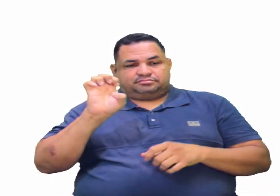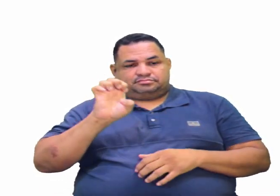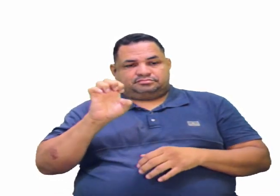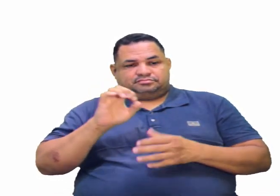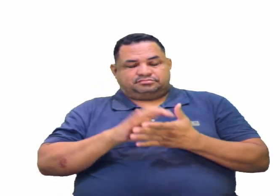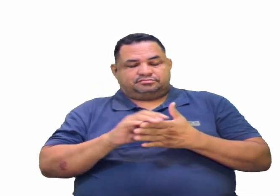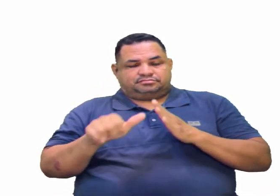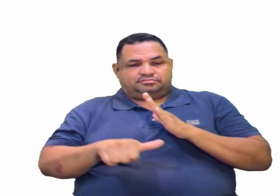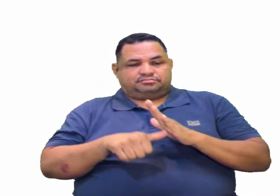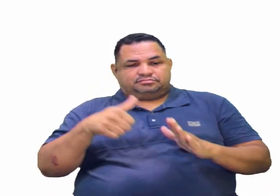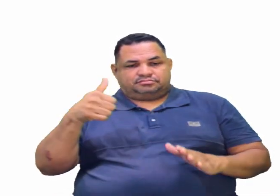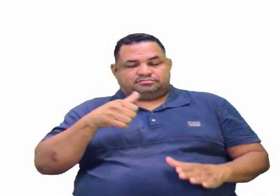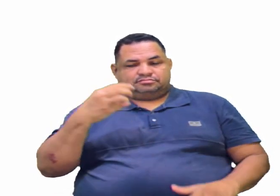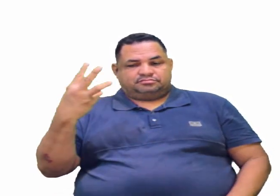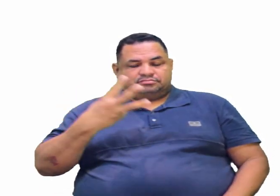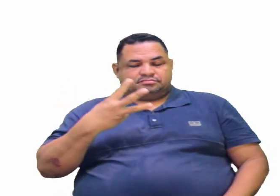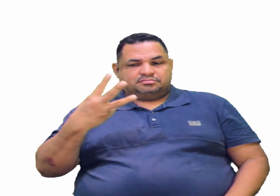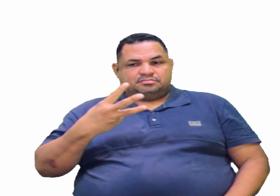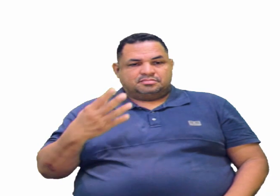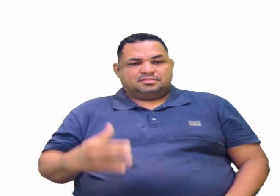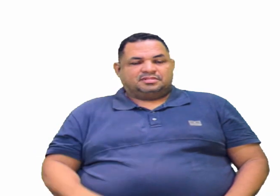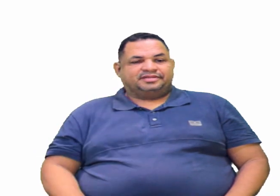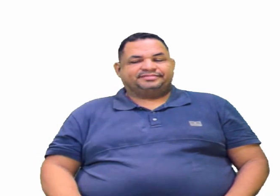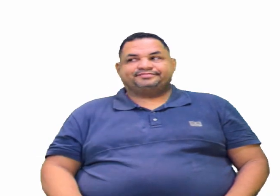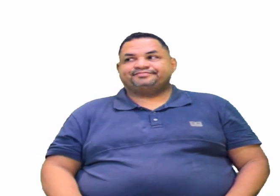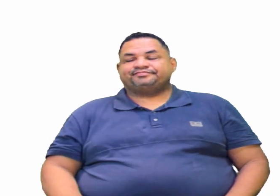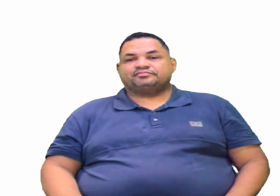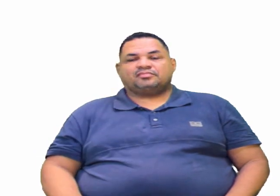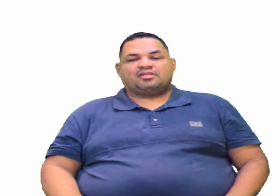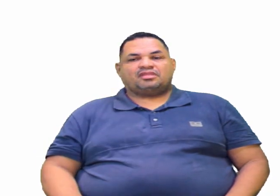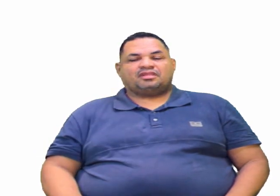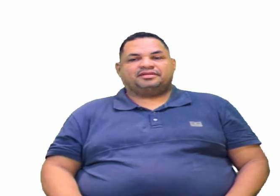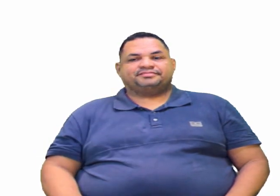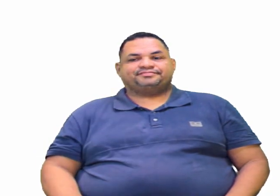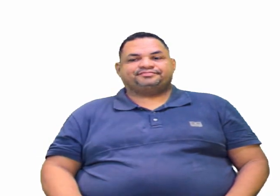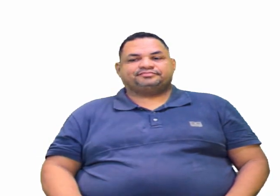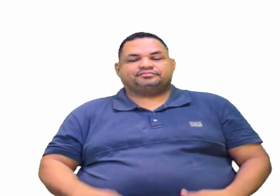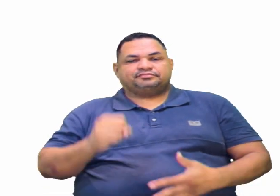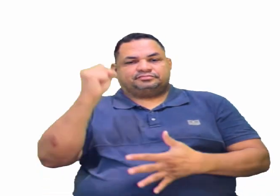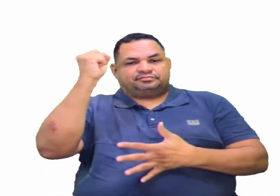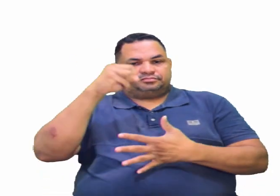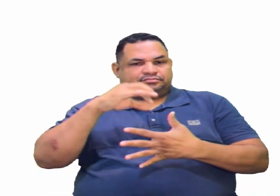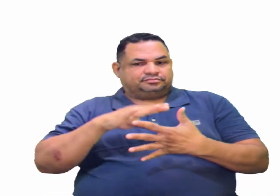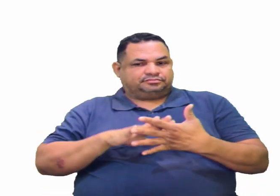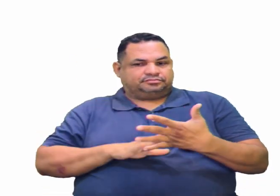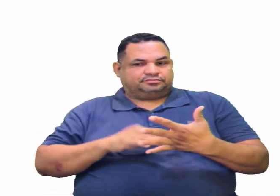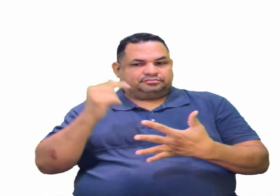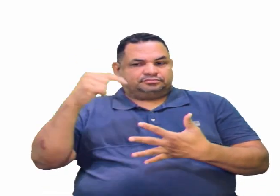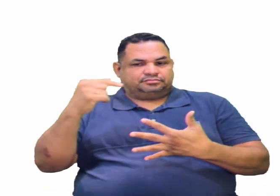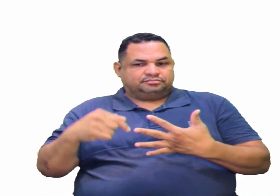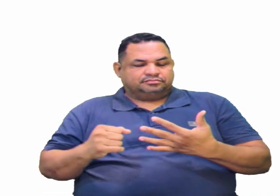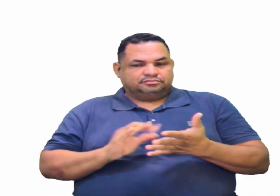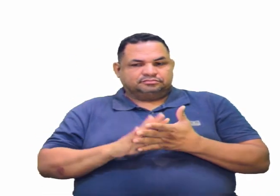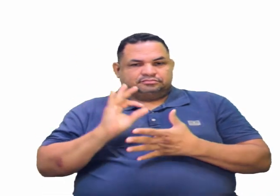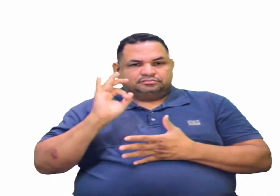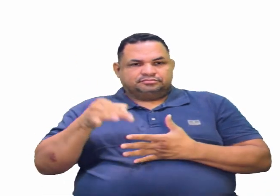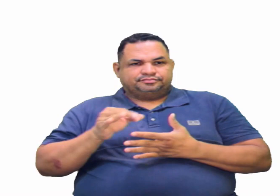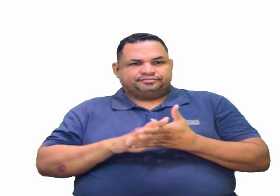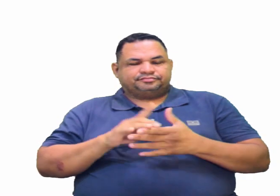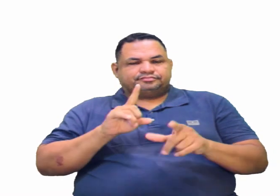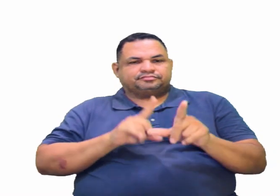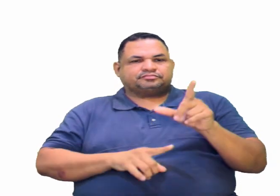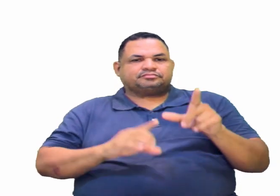diz primária e terciária, e aí está errada também. Então, nossa alternativa correta para essa questão é